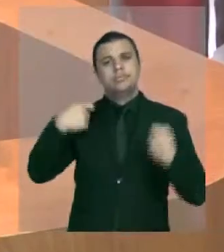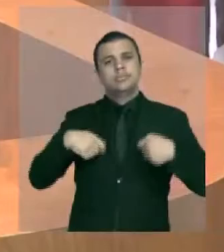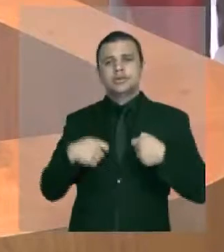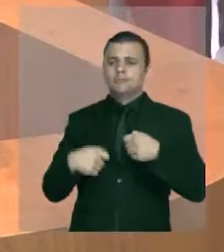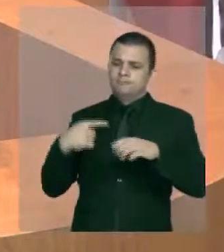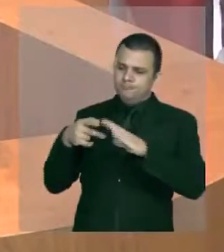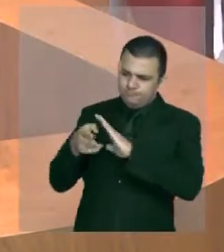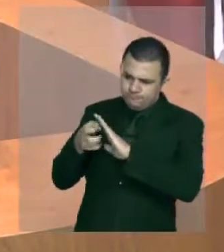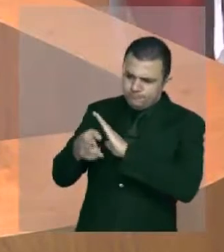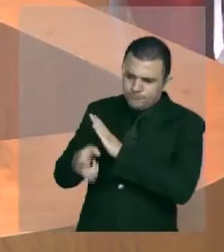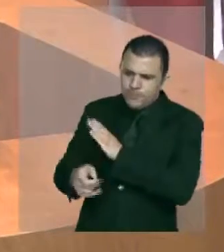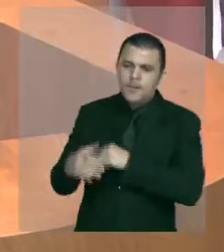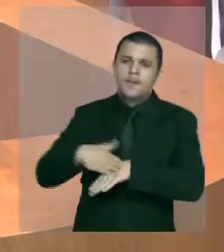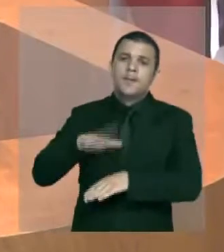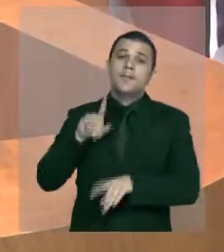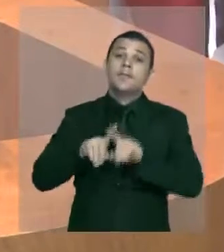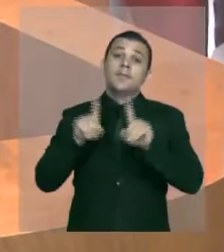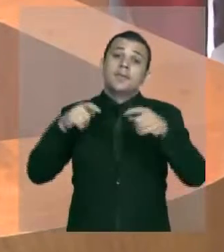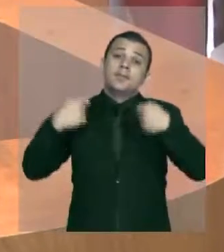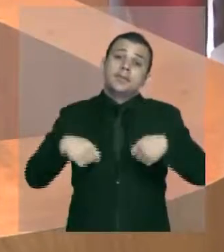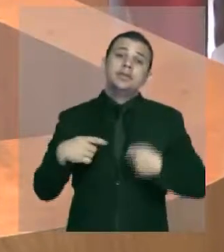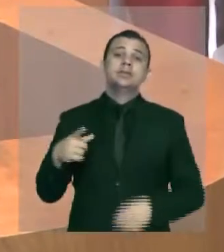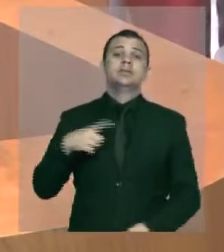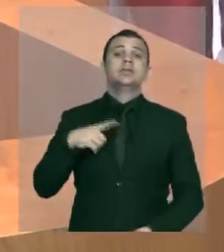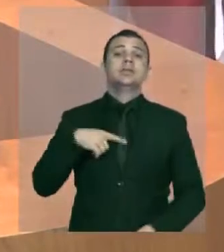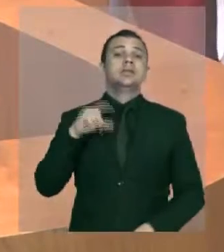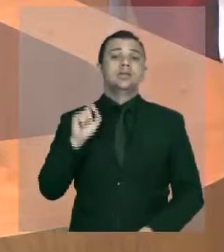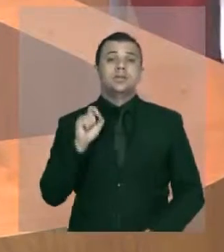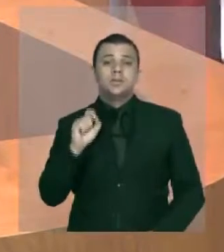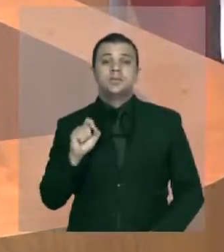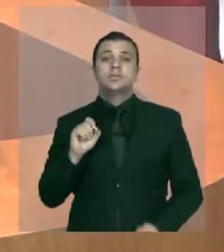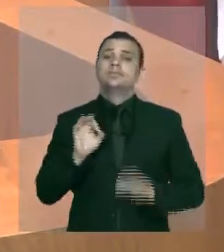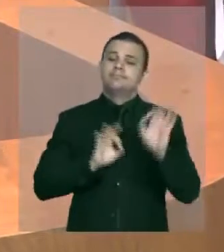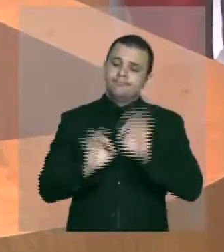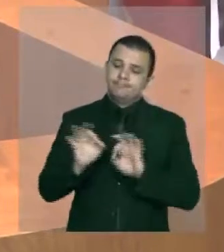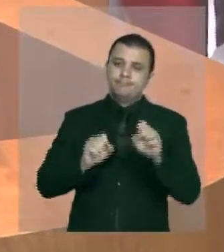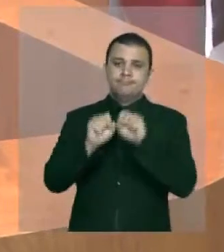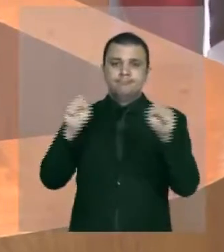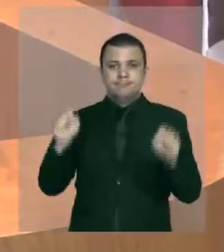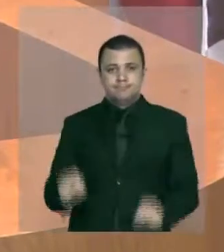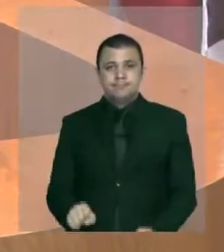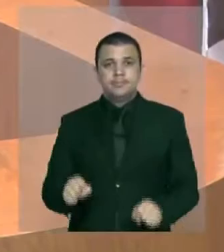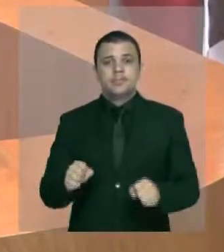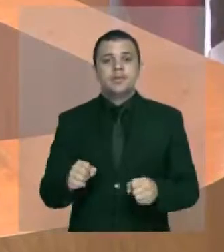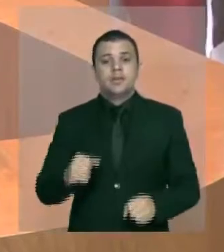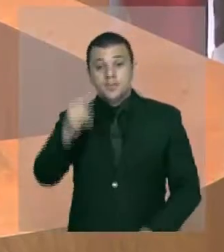mais feita de maneira ordenada e sistemática, sem haver qualquer